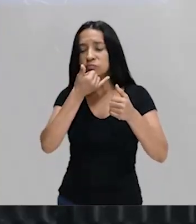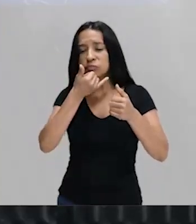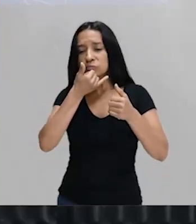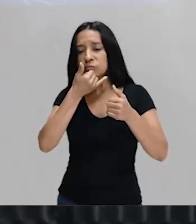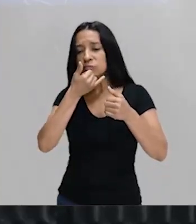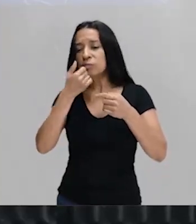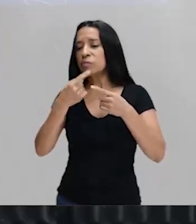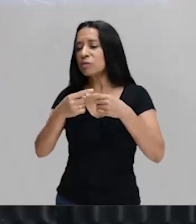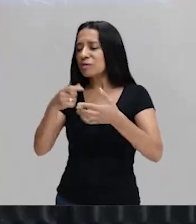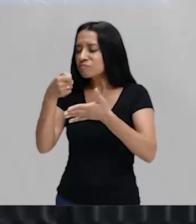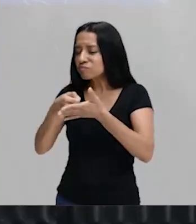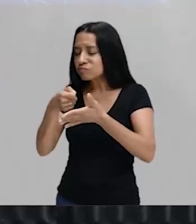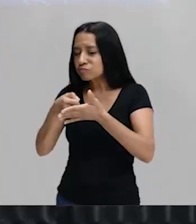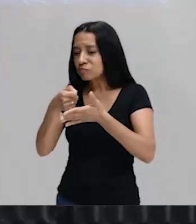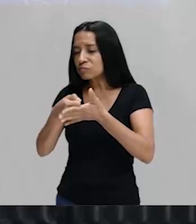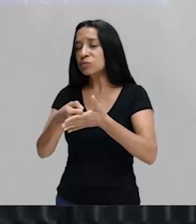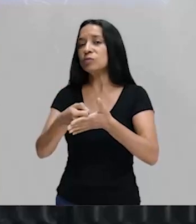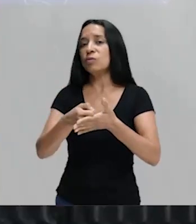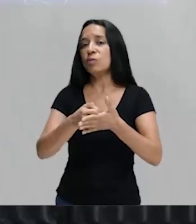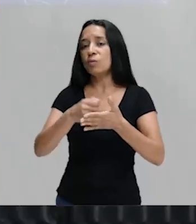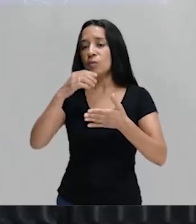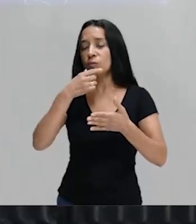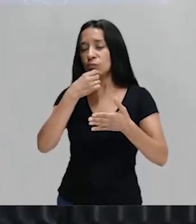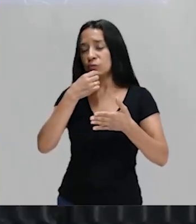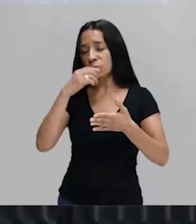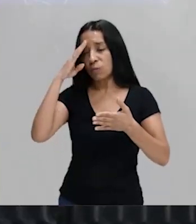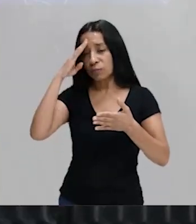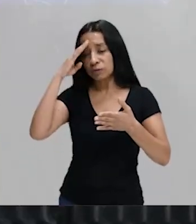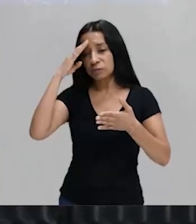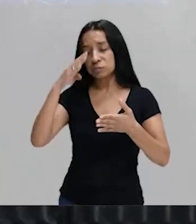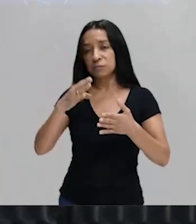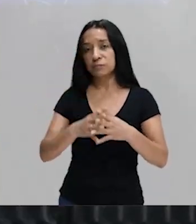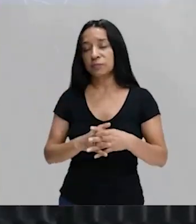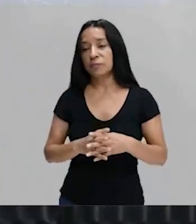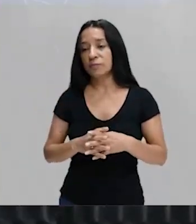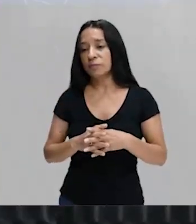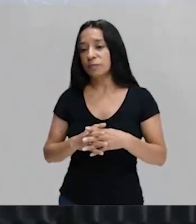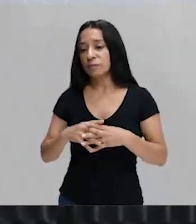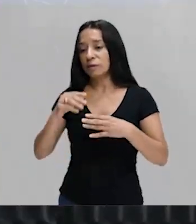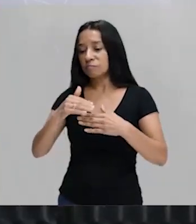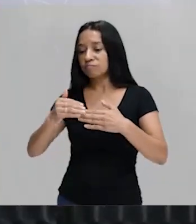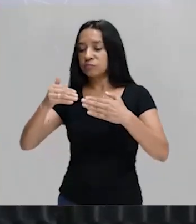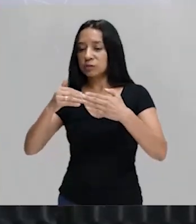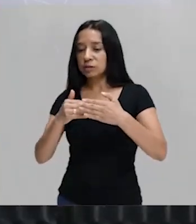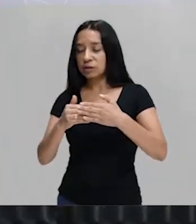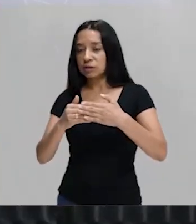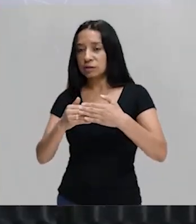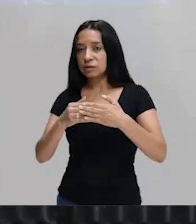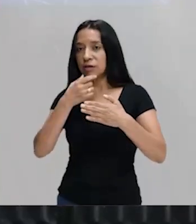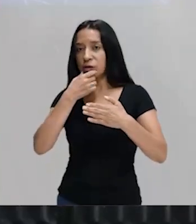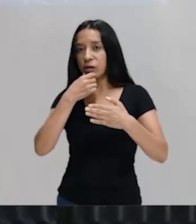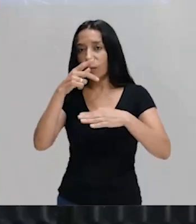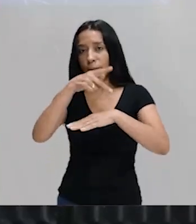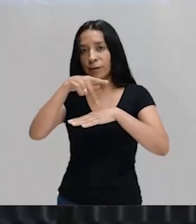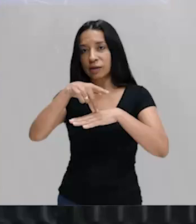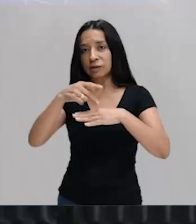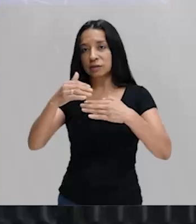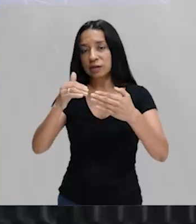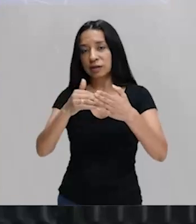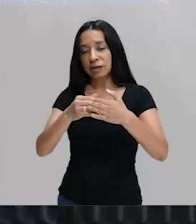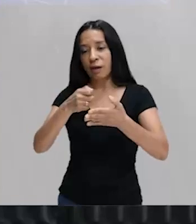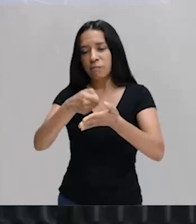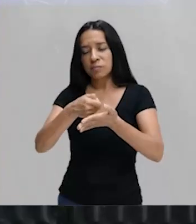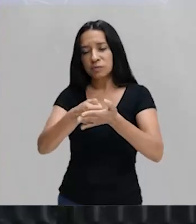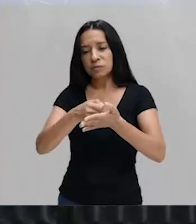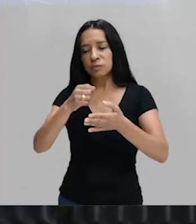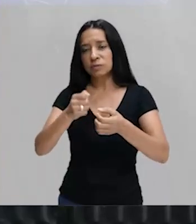Marinha Britânica. O fato é que, por detrás desses dois incidentes, a Inglaterra pressiona o Brasil em relação à questão